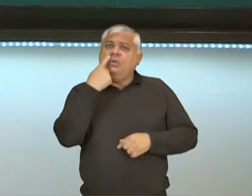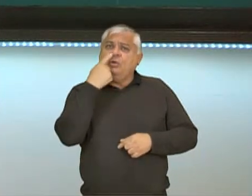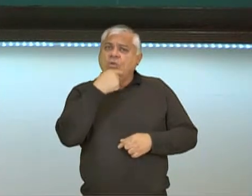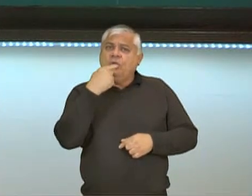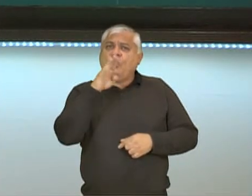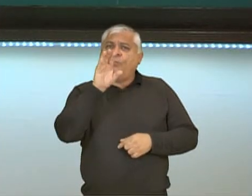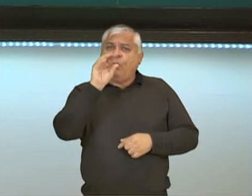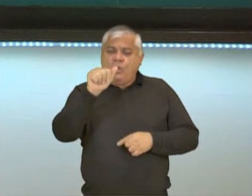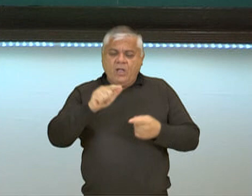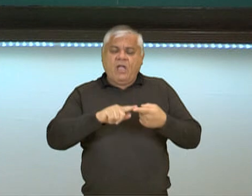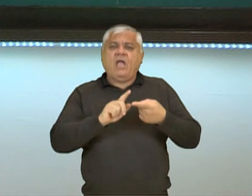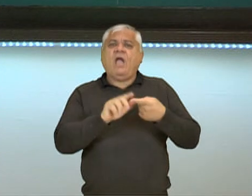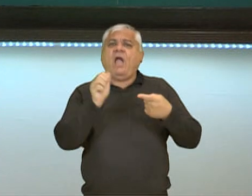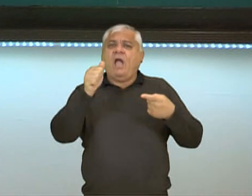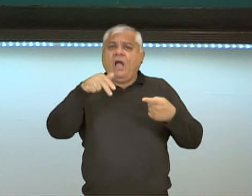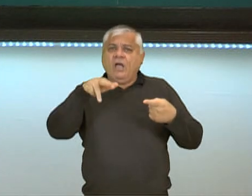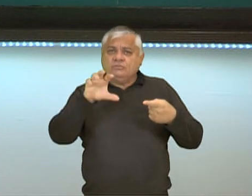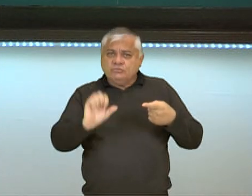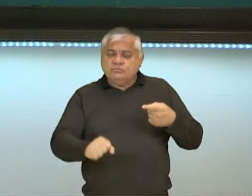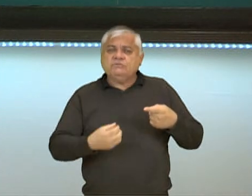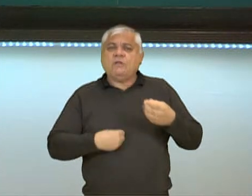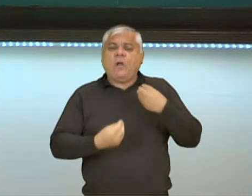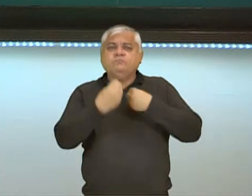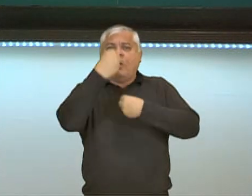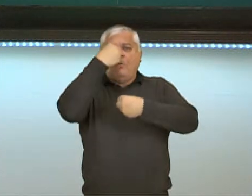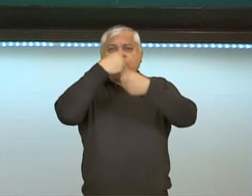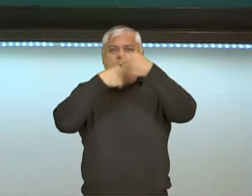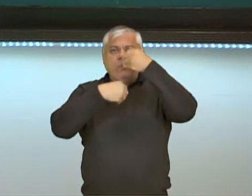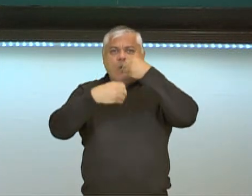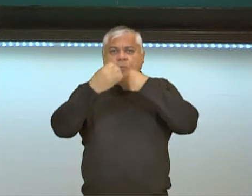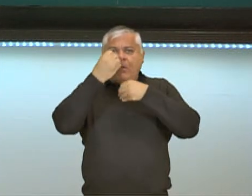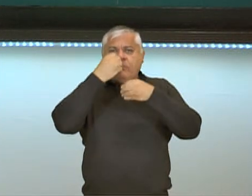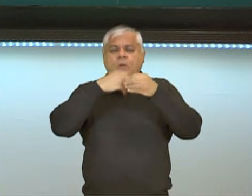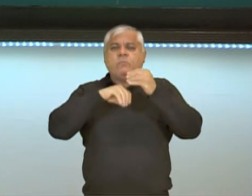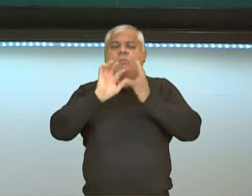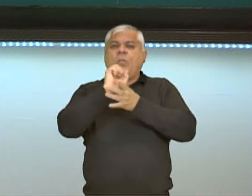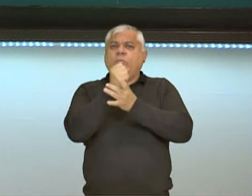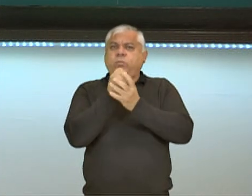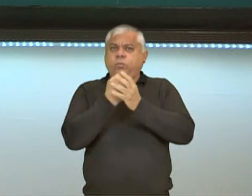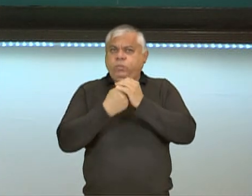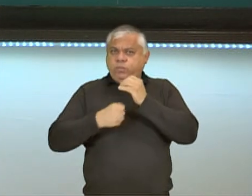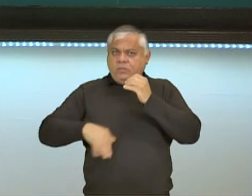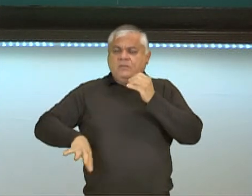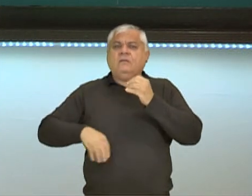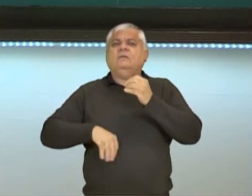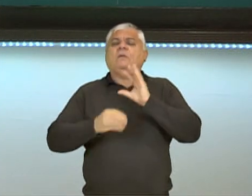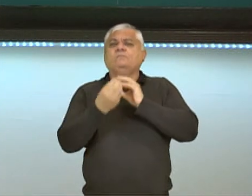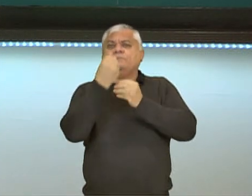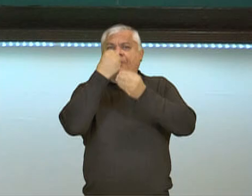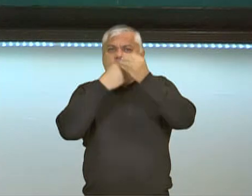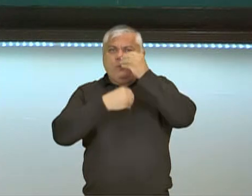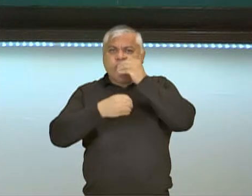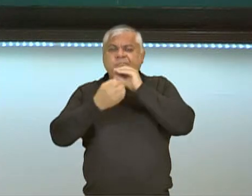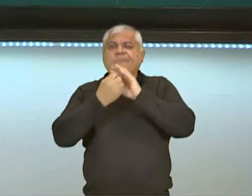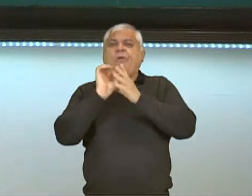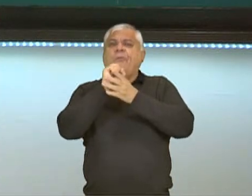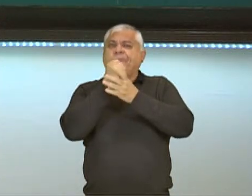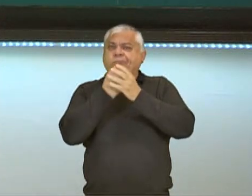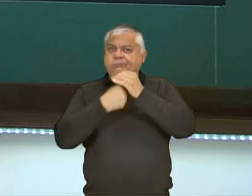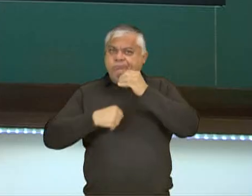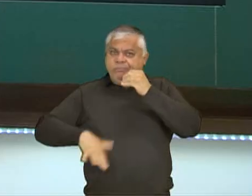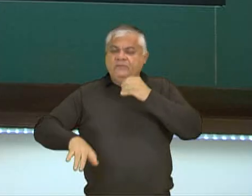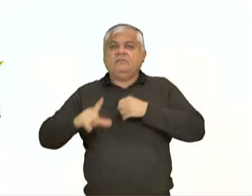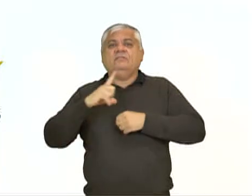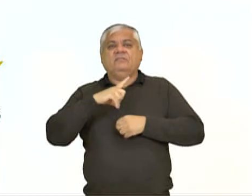ânus, exatamente, permitindo o animal ingerir o alimento, né? As partículas ali, então, entra ali